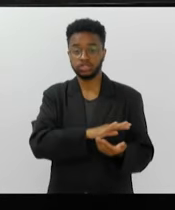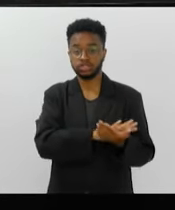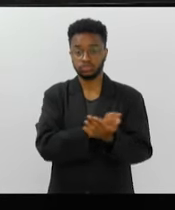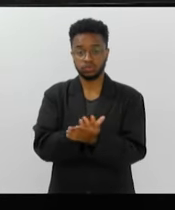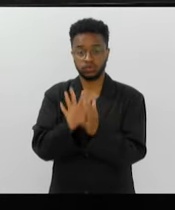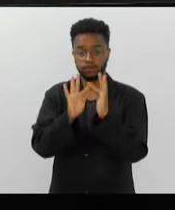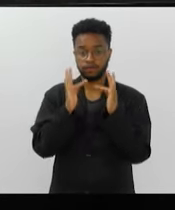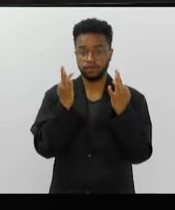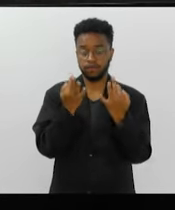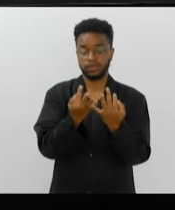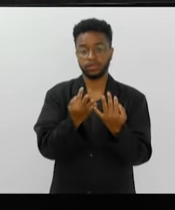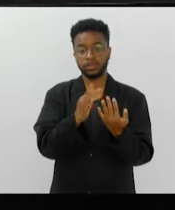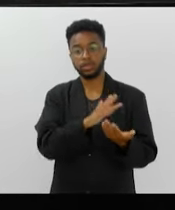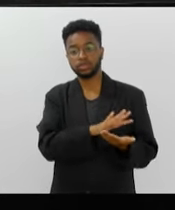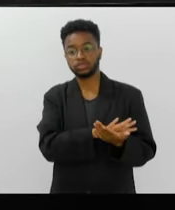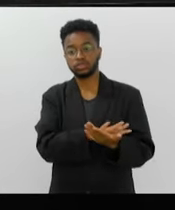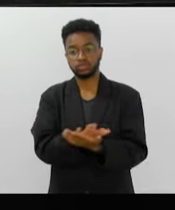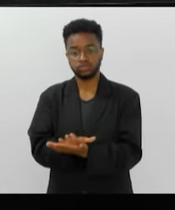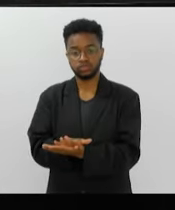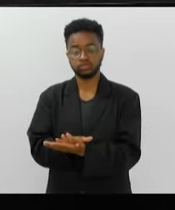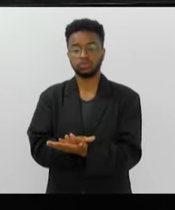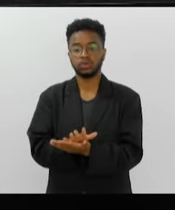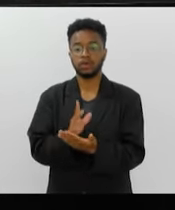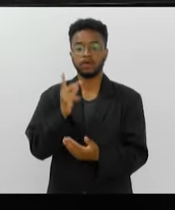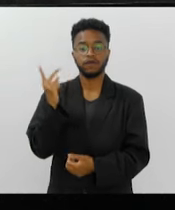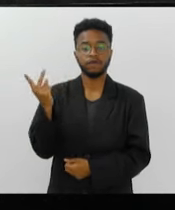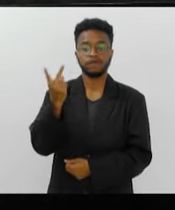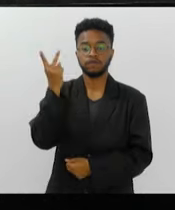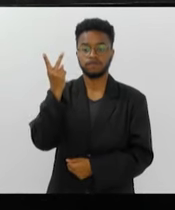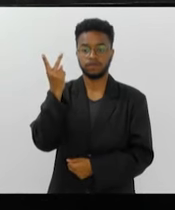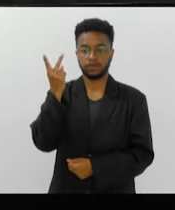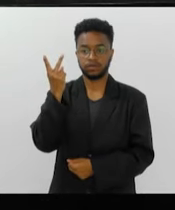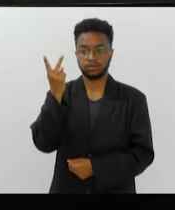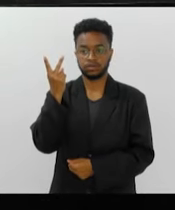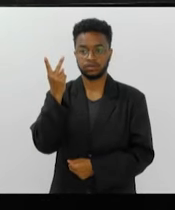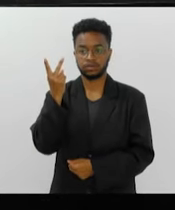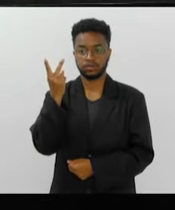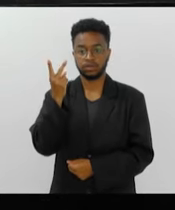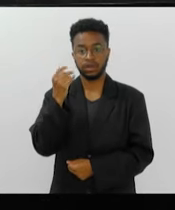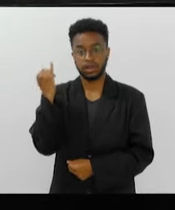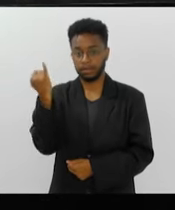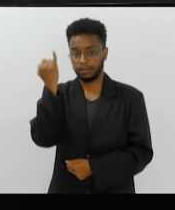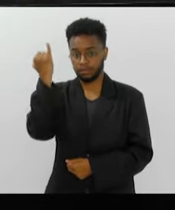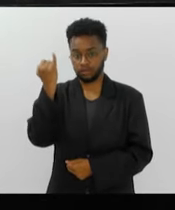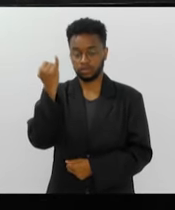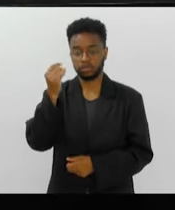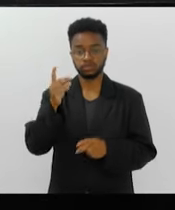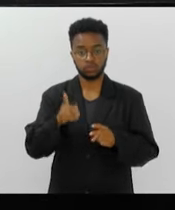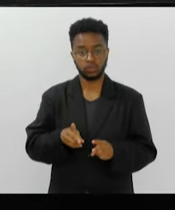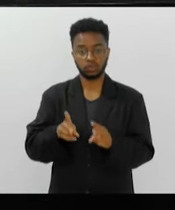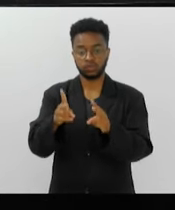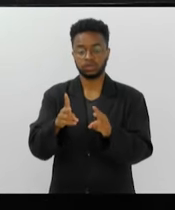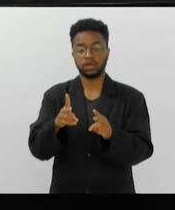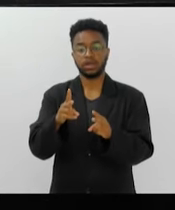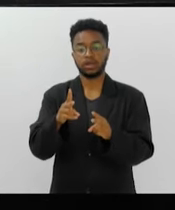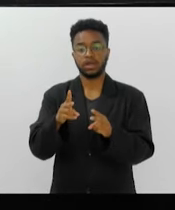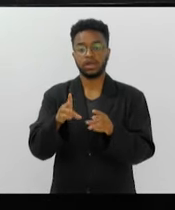família de destruição de valores fundamentais que regem a civilização